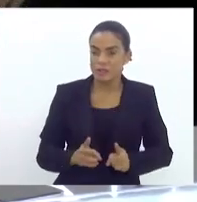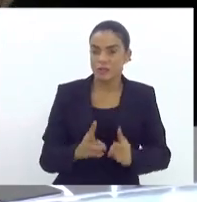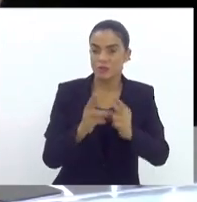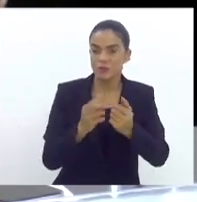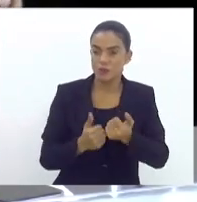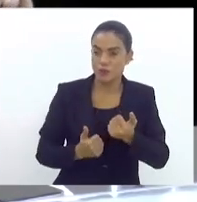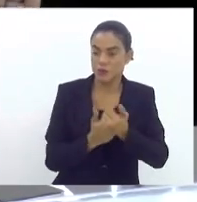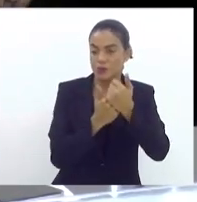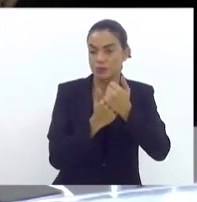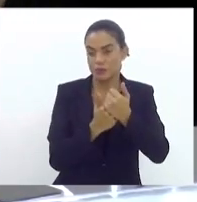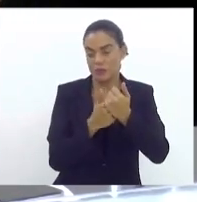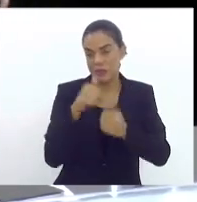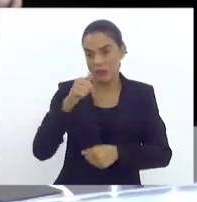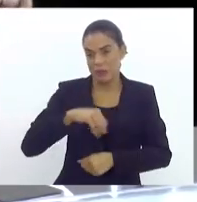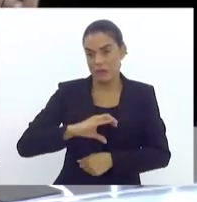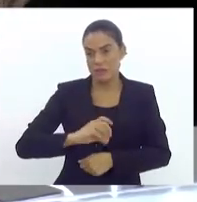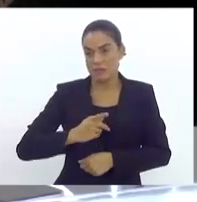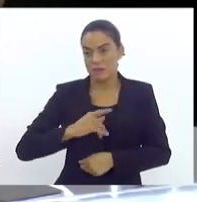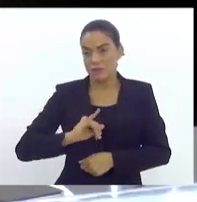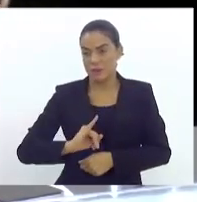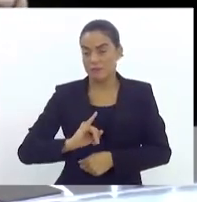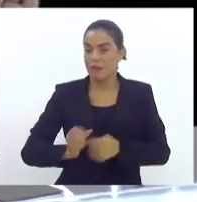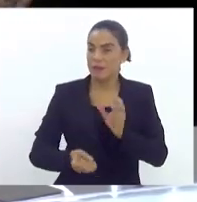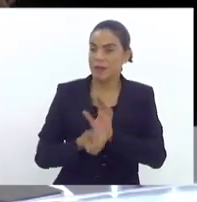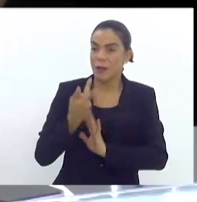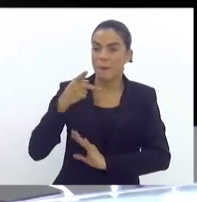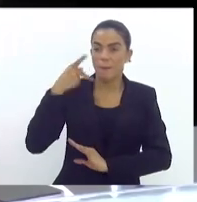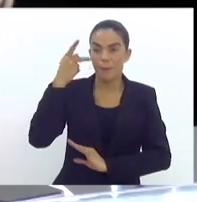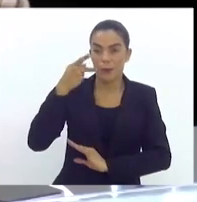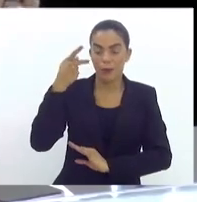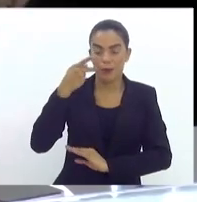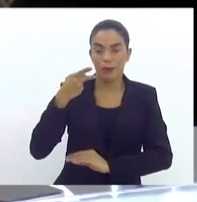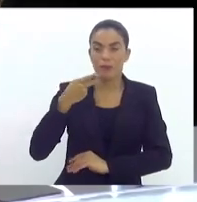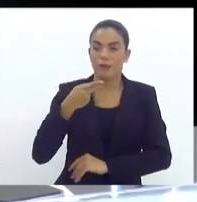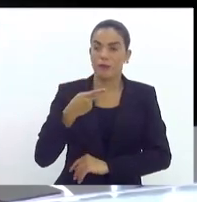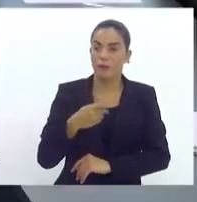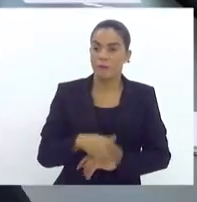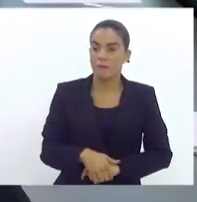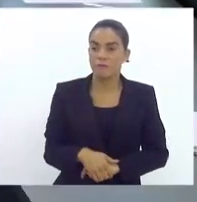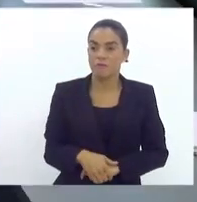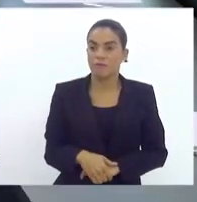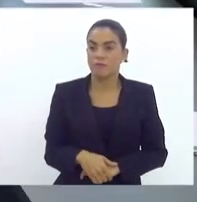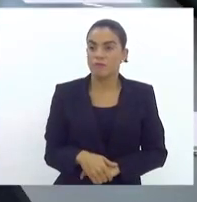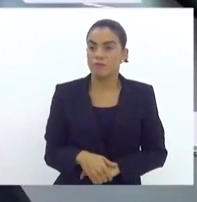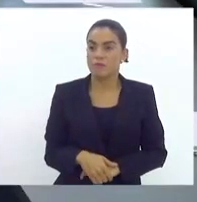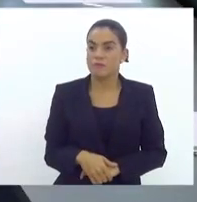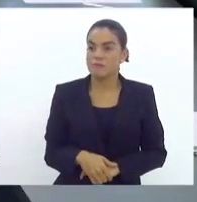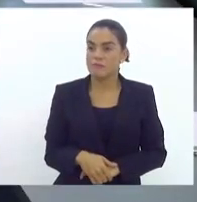aqui nessa CPI para produzir políticas robustas de Combate à violência contra mulher